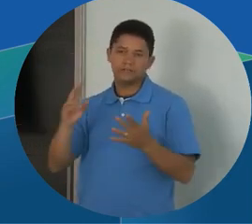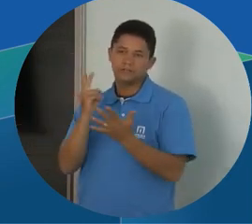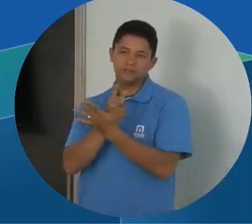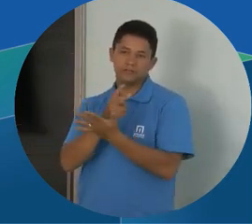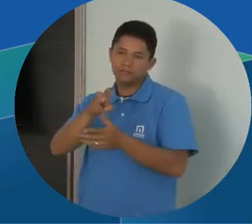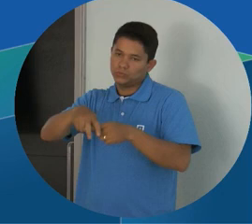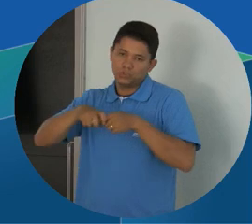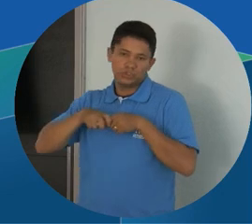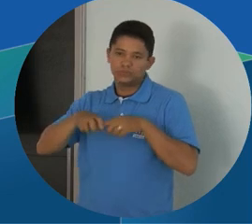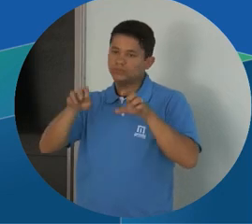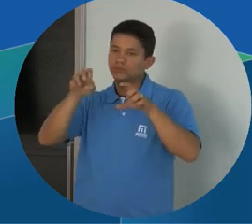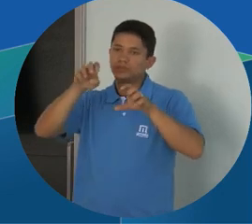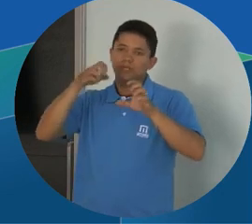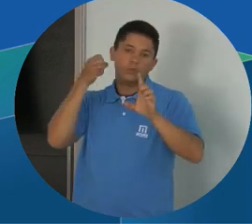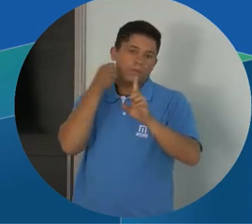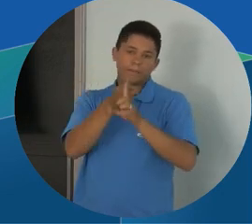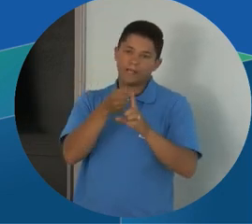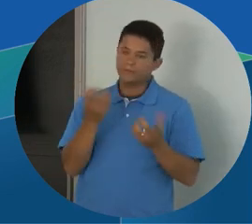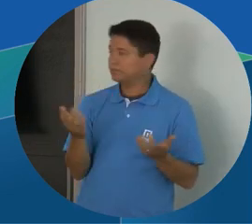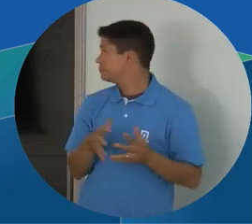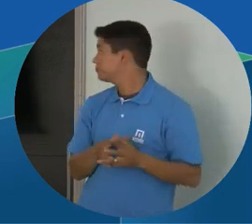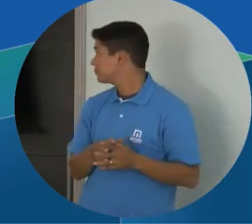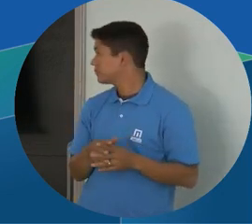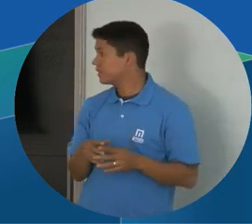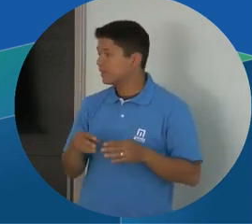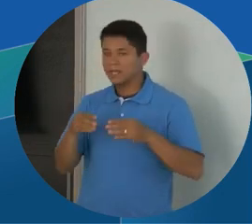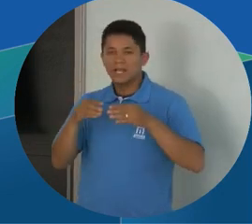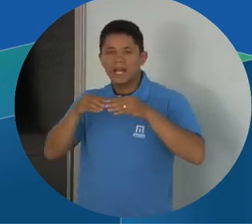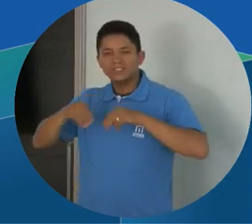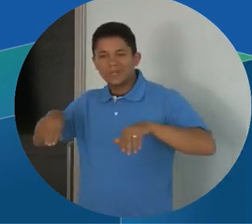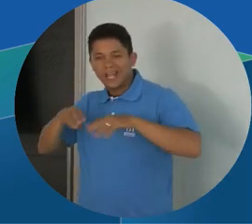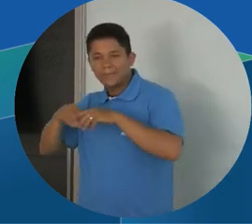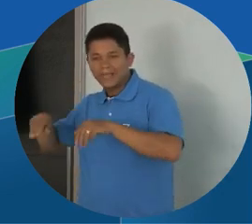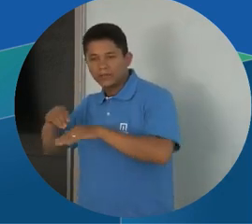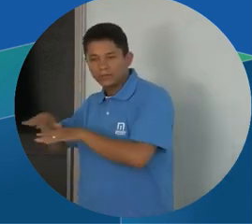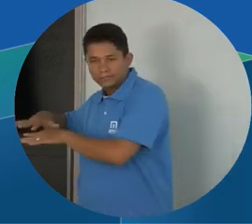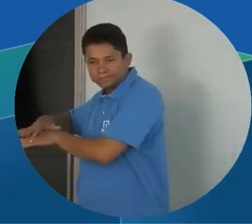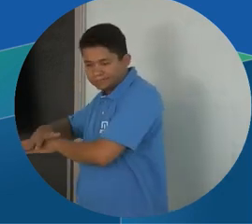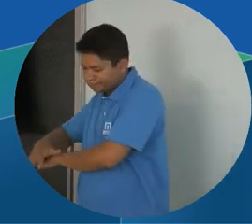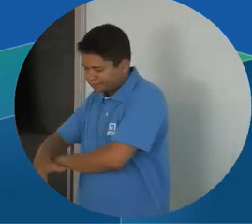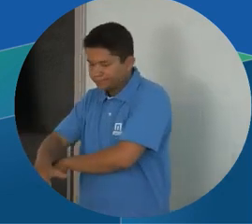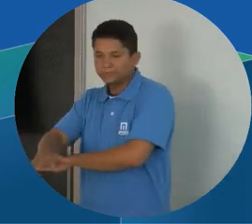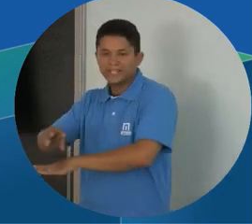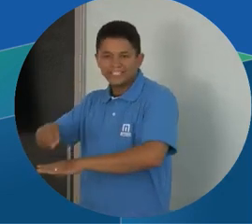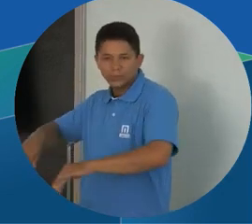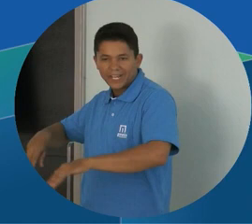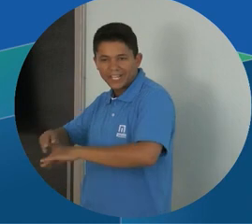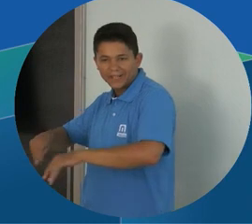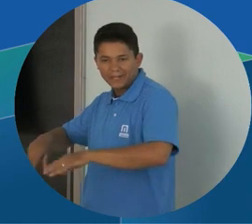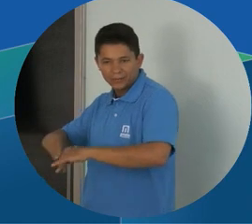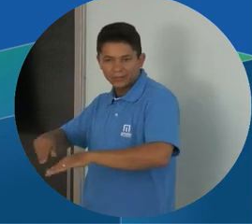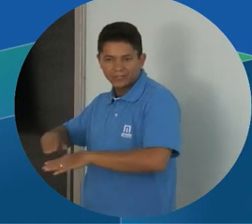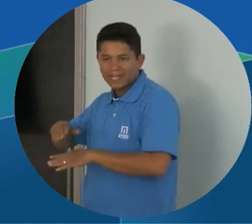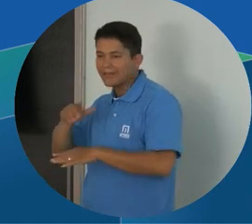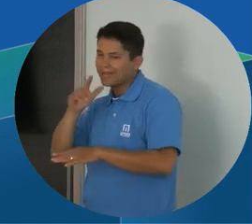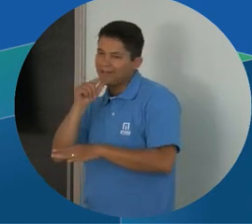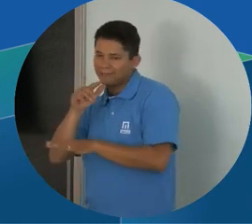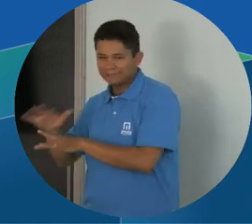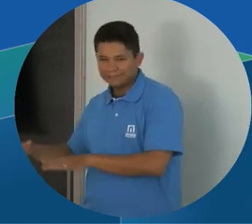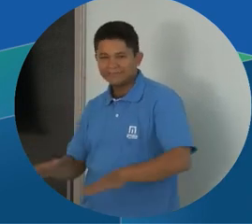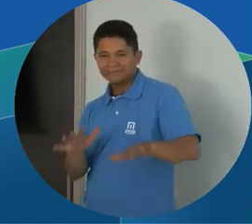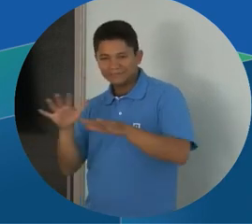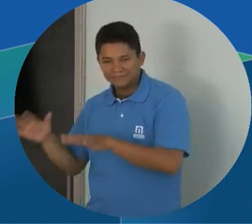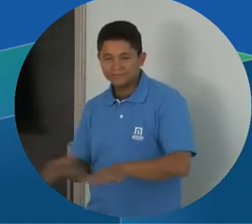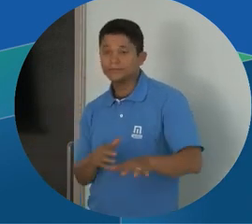motivos. Tá? A gente pode ter assoreamento que vem com volume grande, causa impacto, esse tipo de coisa.